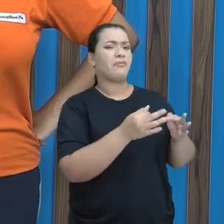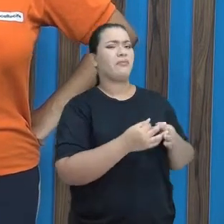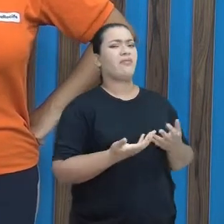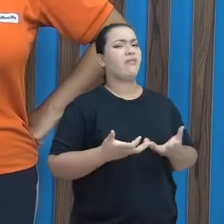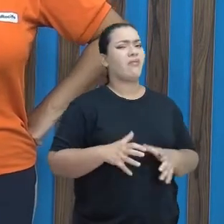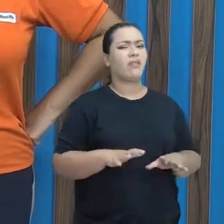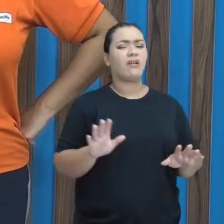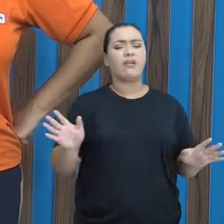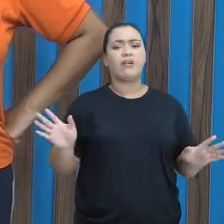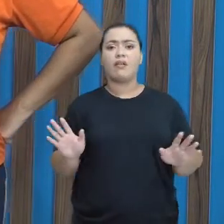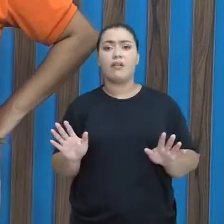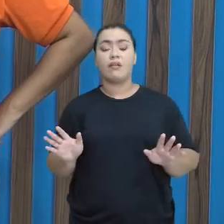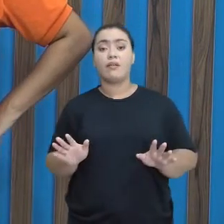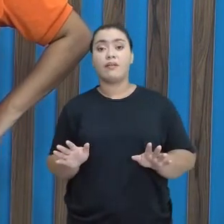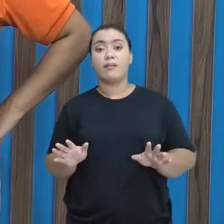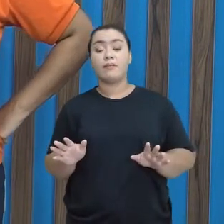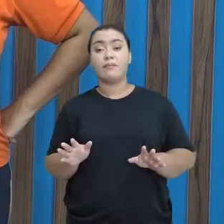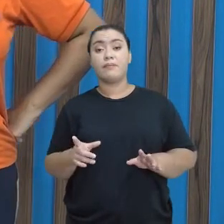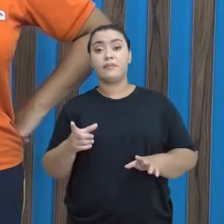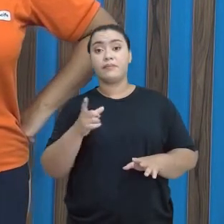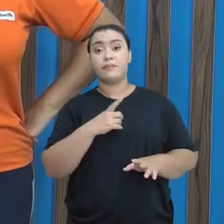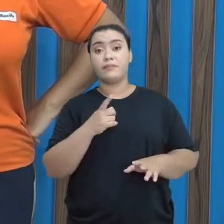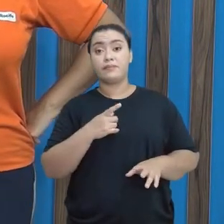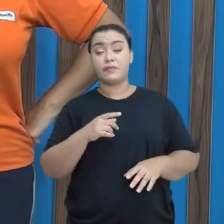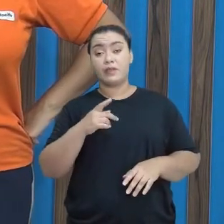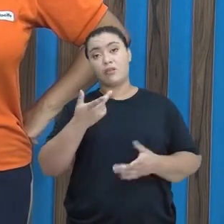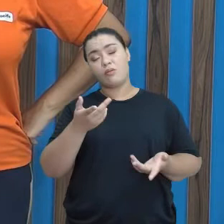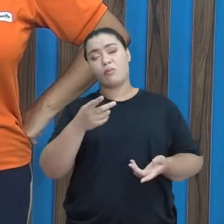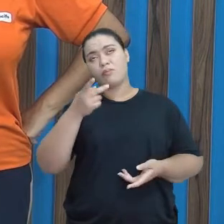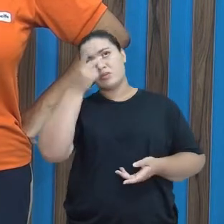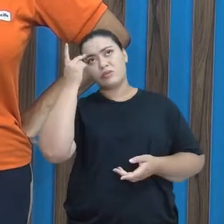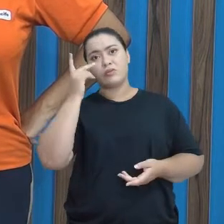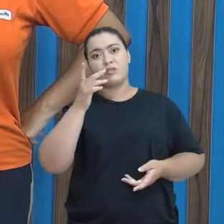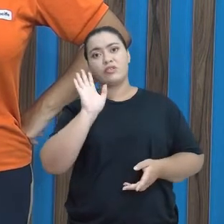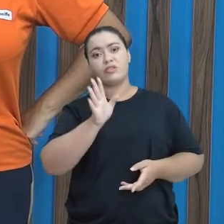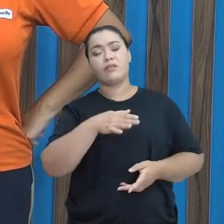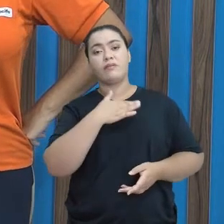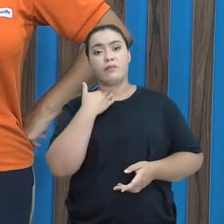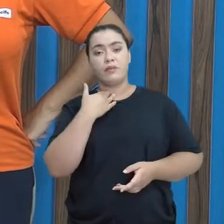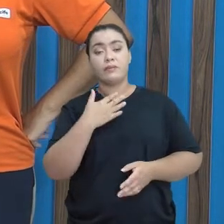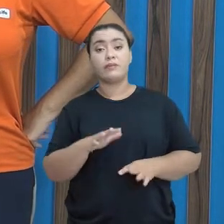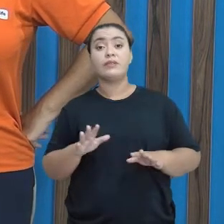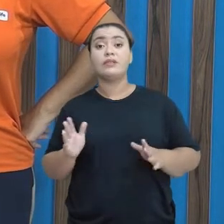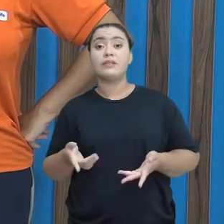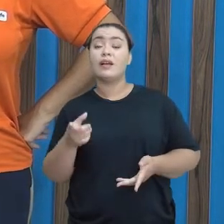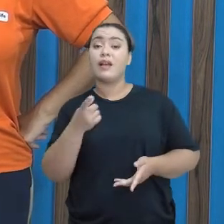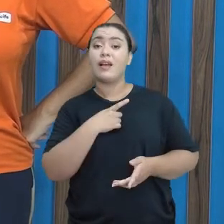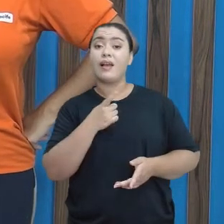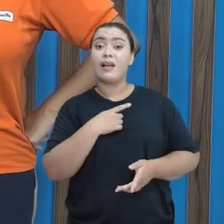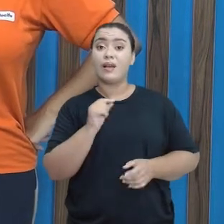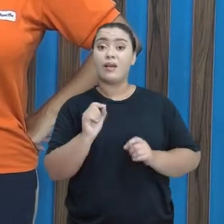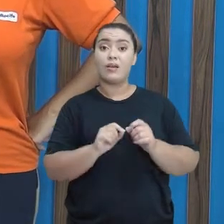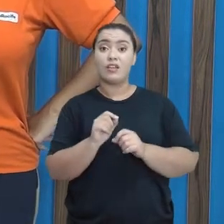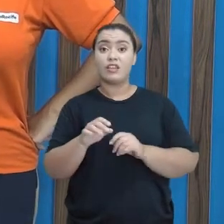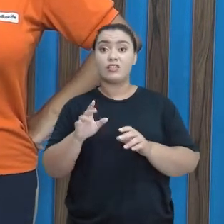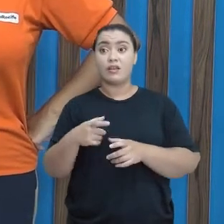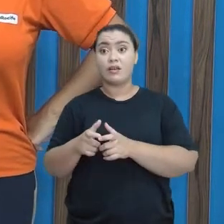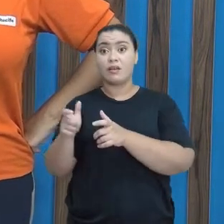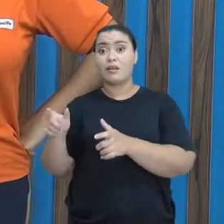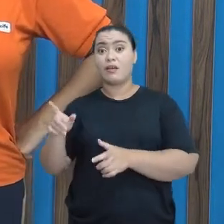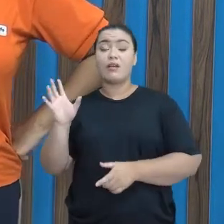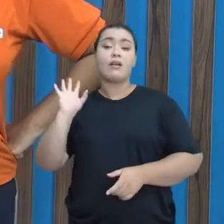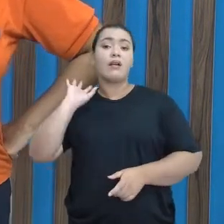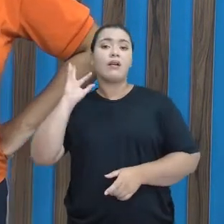quer, no caso de um biografado já falecido. E há os fenômenos das biografias não autorizadas, que